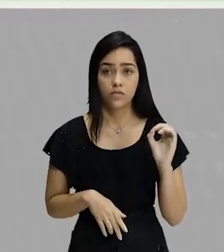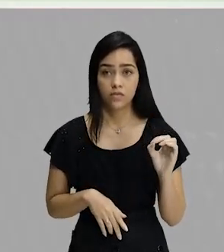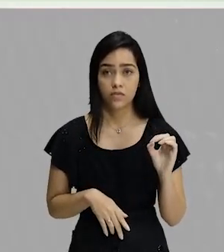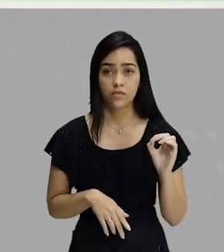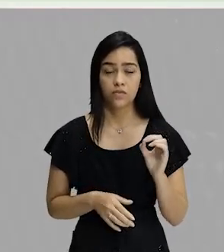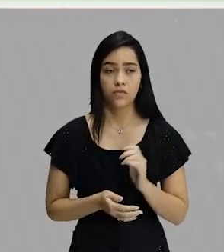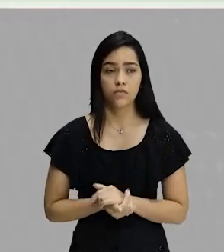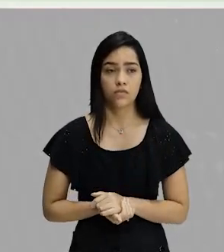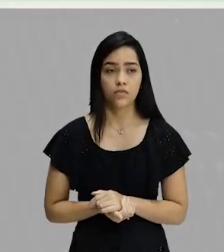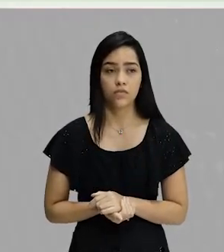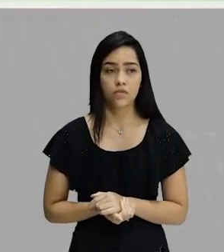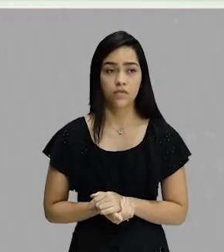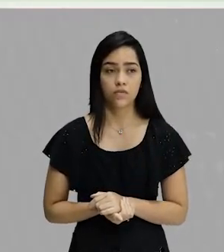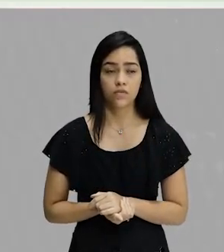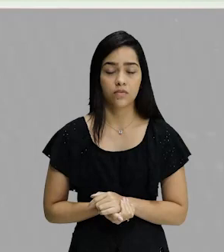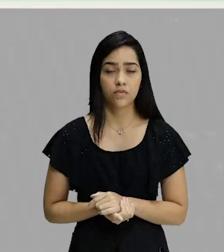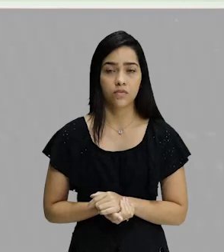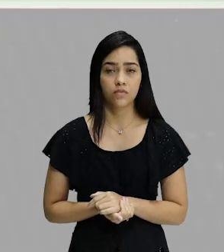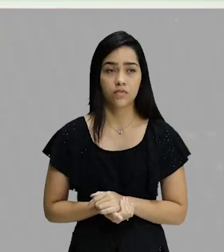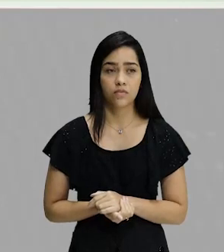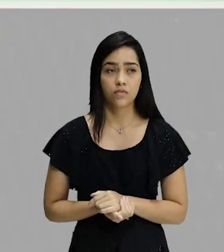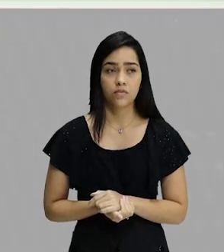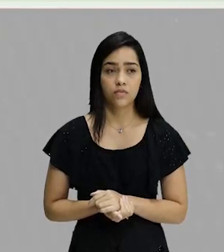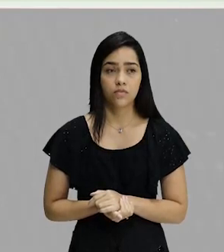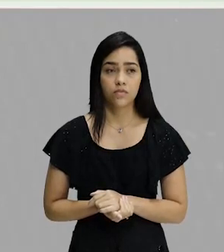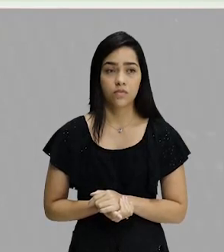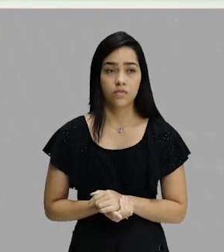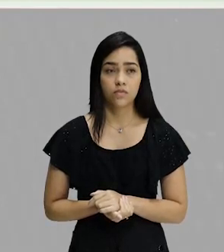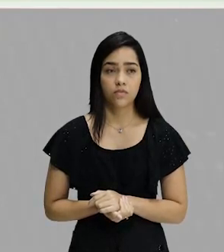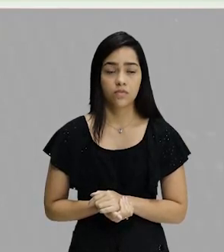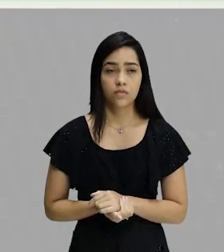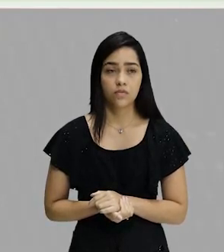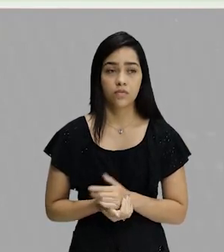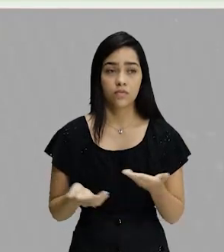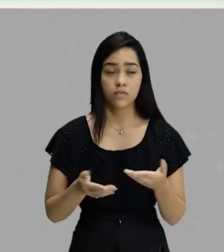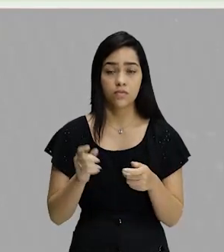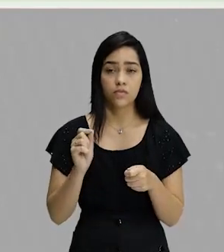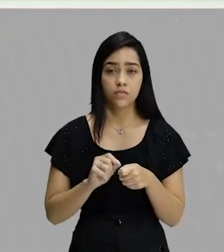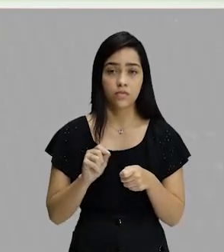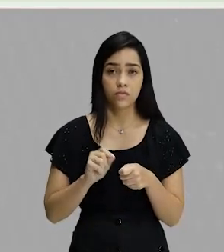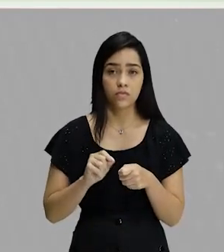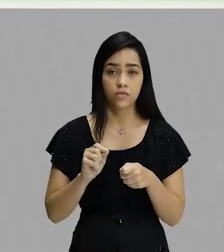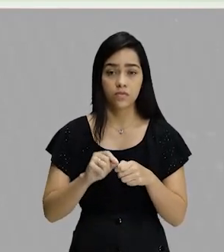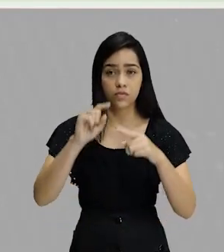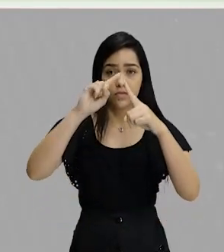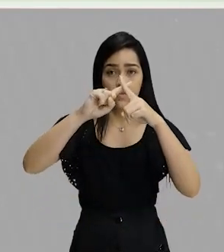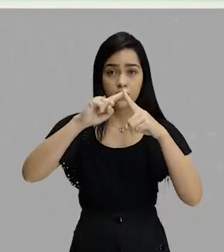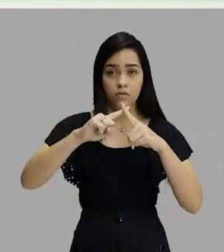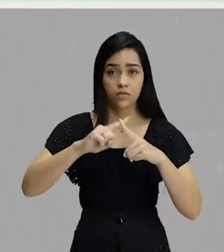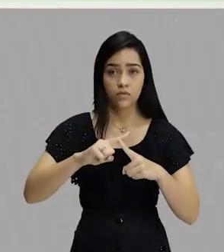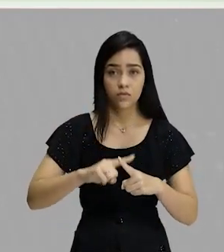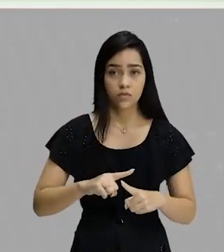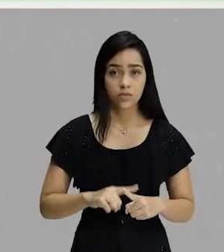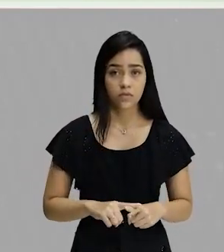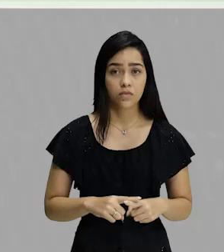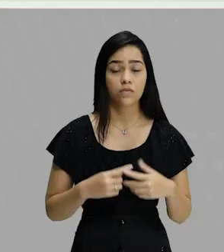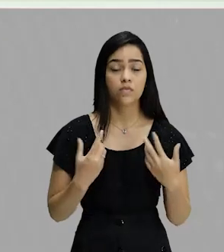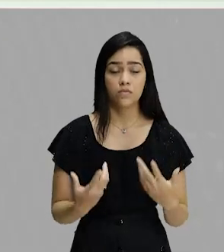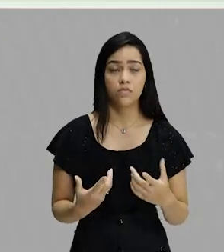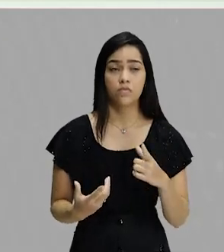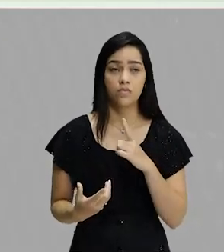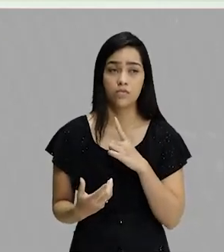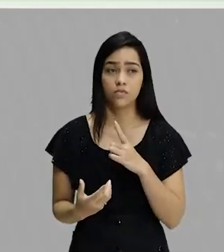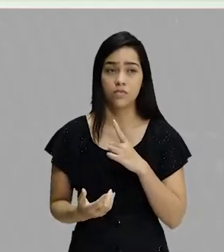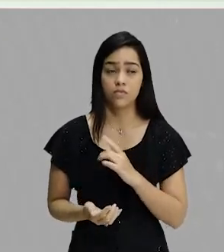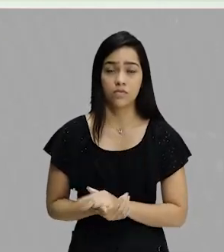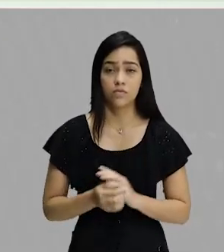zero. Determinante igual a zero. Tá, galera? Então vamos fazer as nossas multiplicações. Vamos multiplicar as